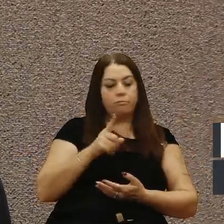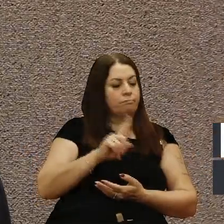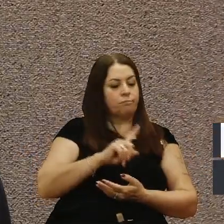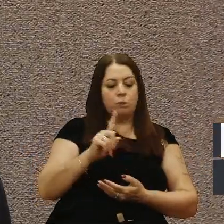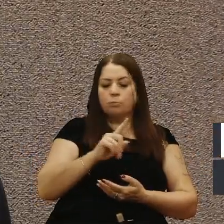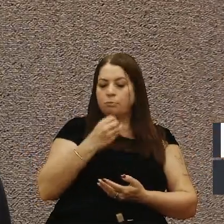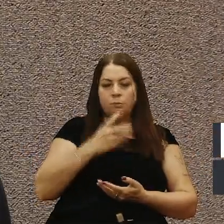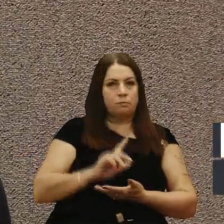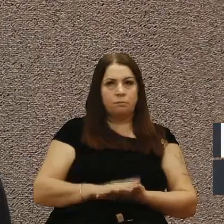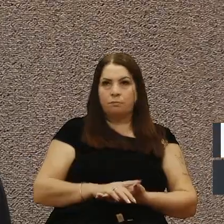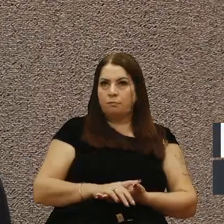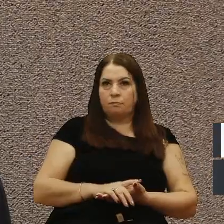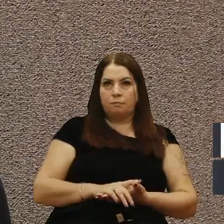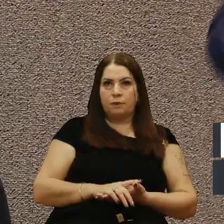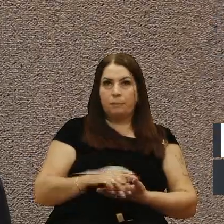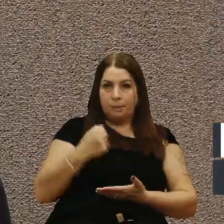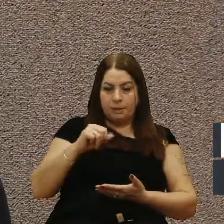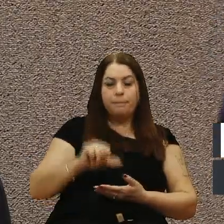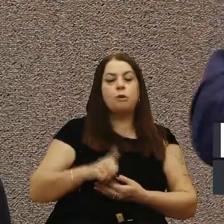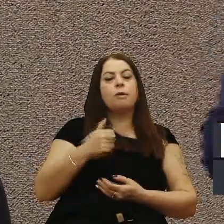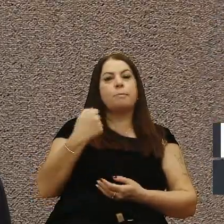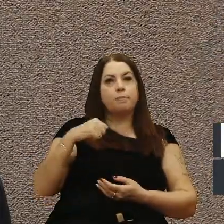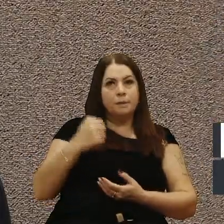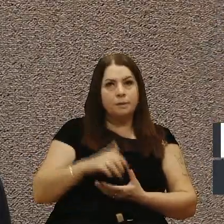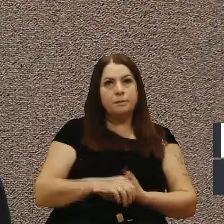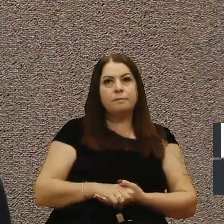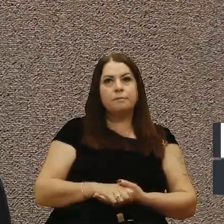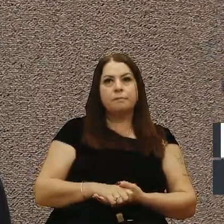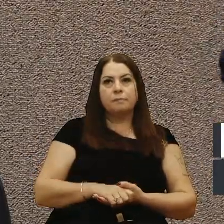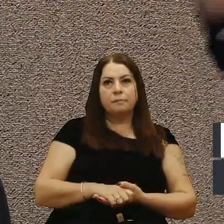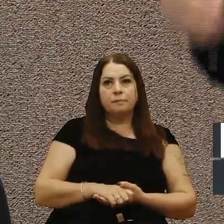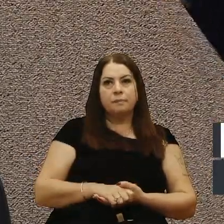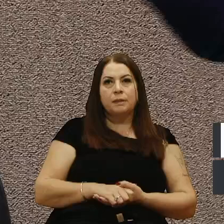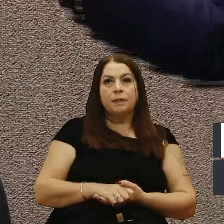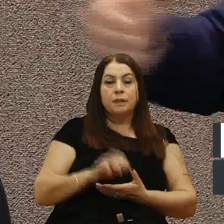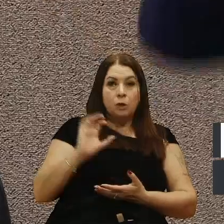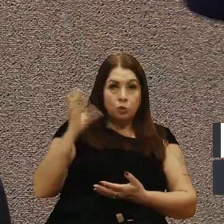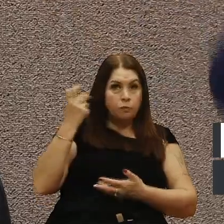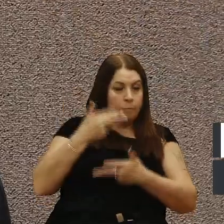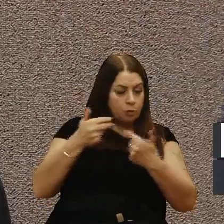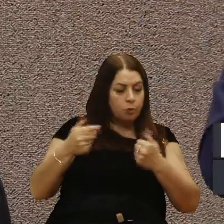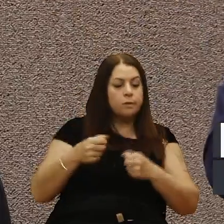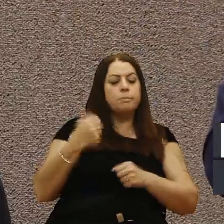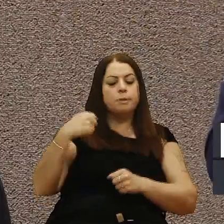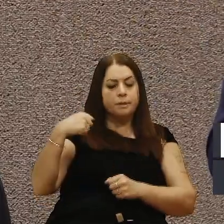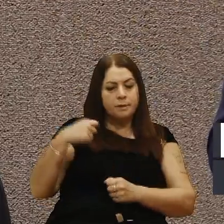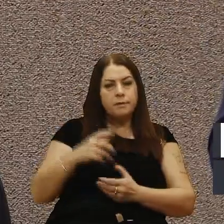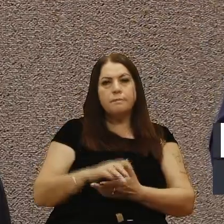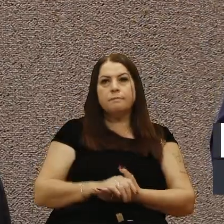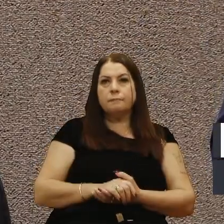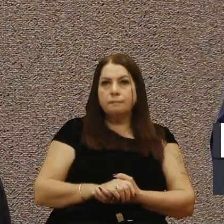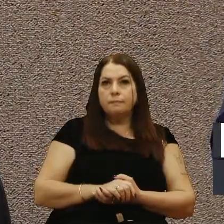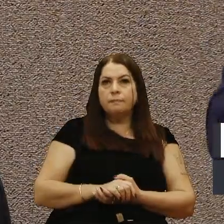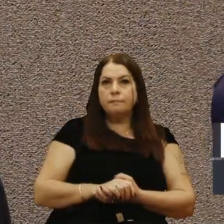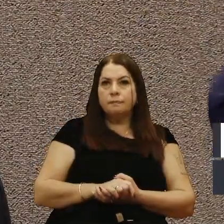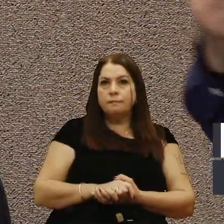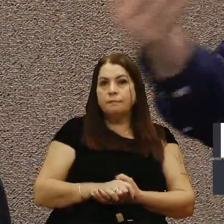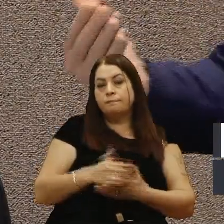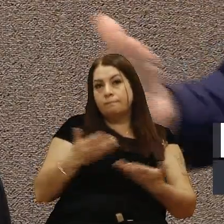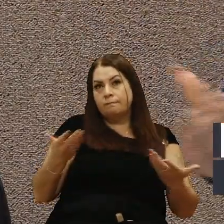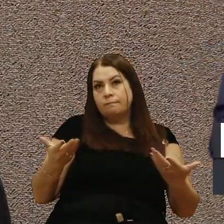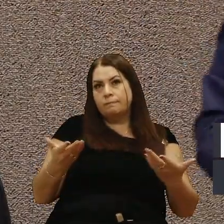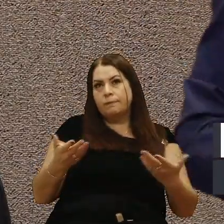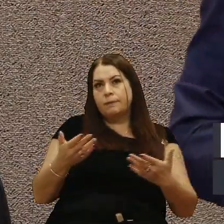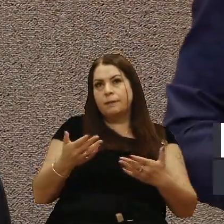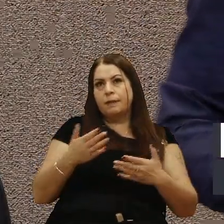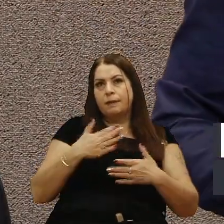tá. Precisa melhorar? Precisa. Tem que resolver muitas coisas? Tem. Mas vamos ser um